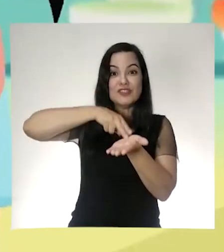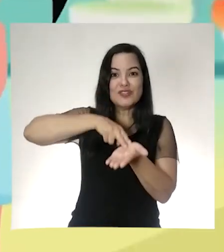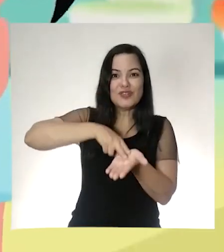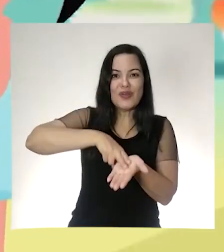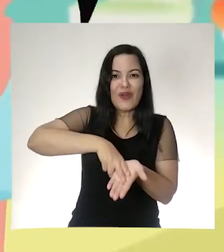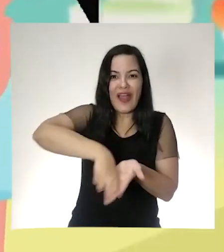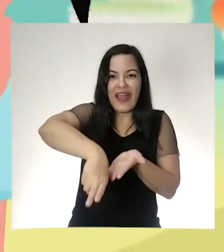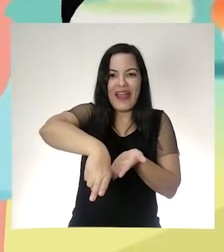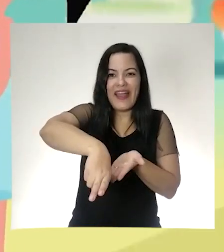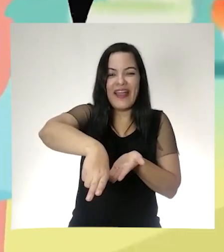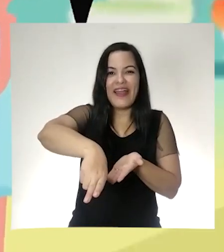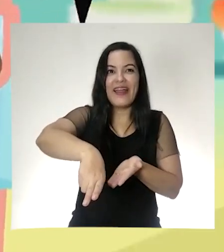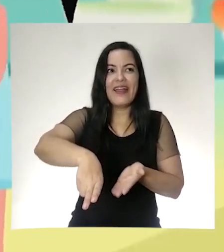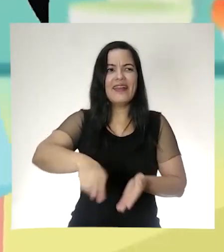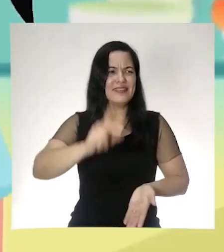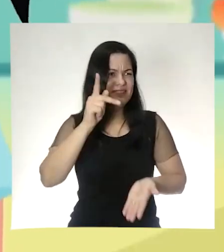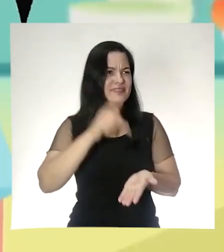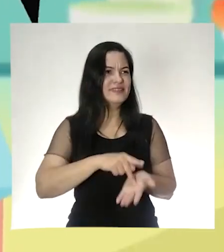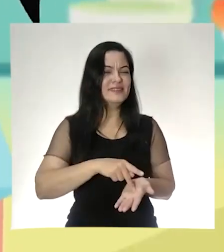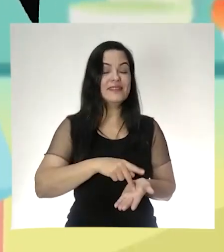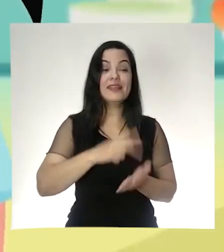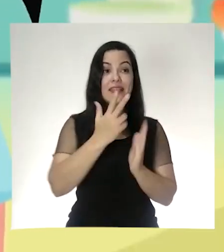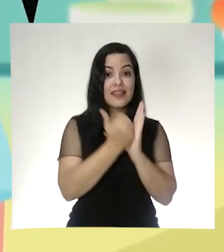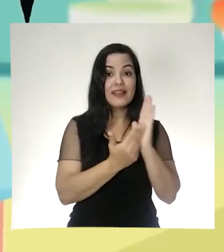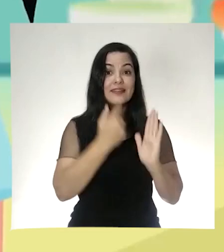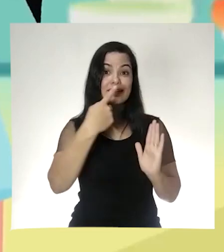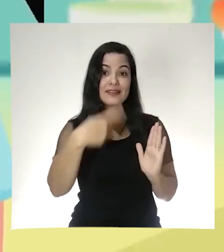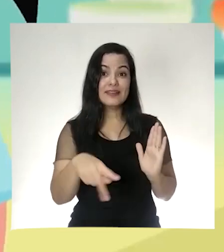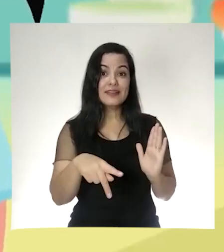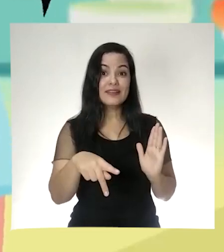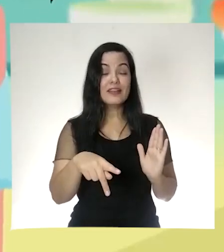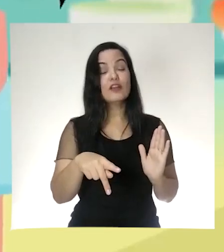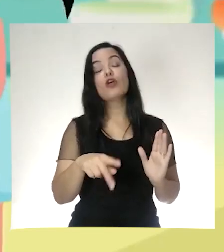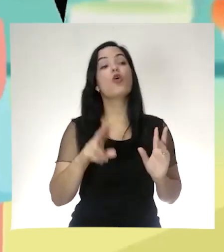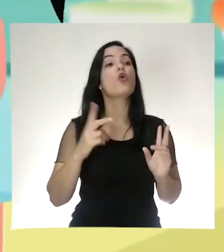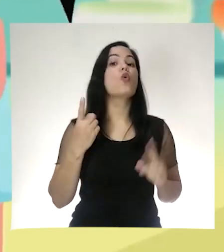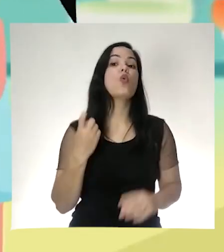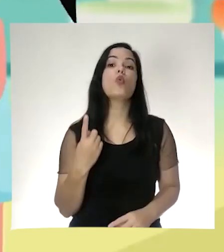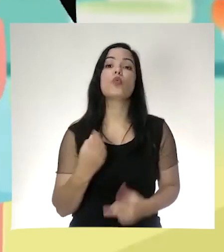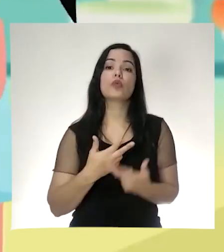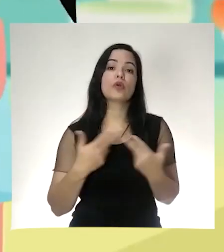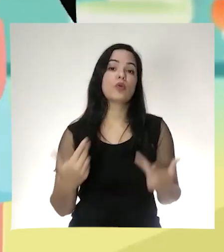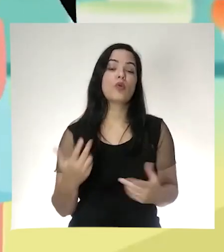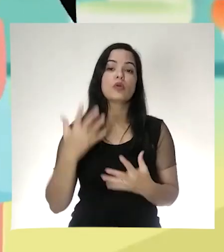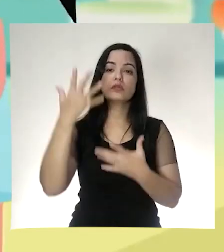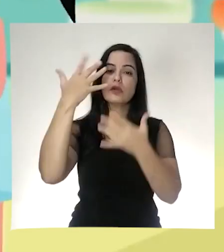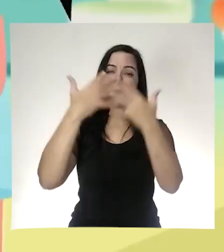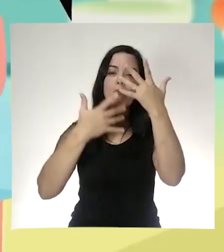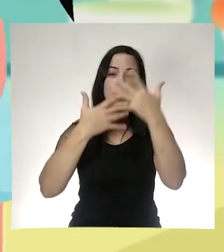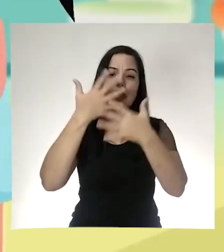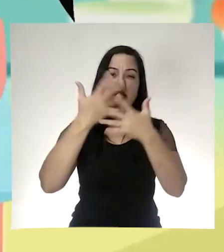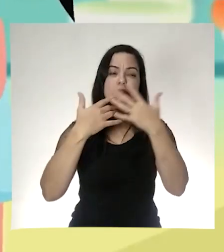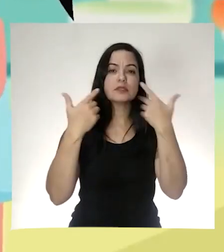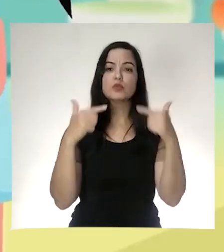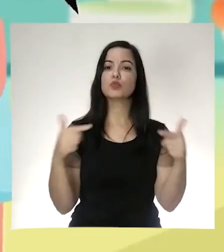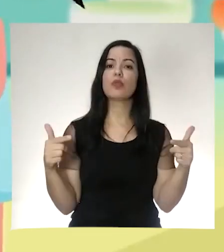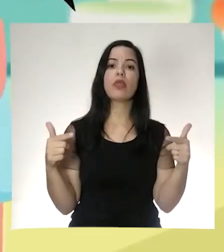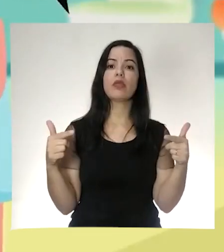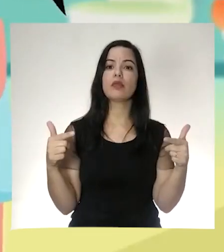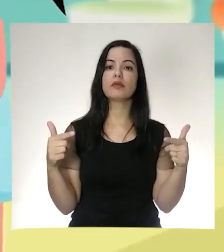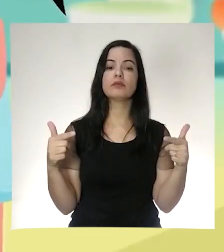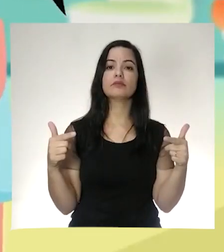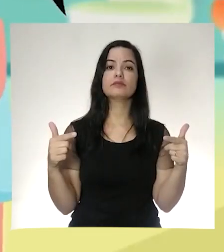É mesmo? O seu desenho foi a única coisa que não embaçou no espelho. Legal.